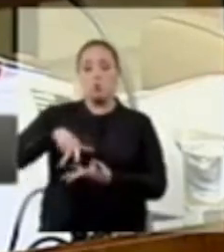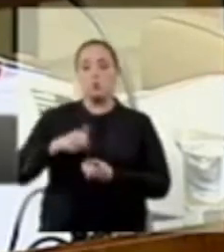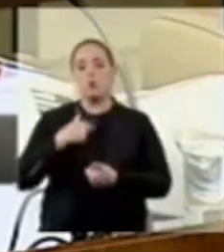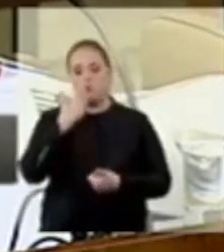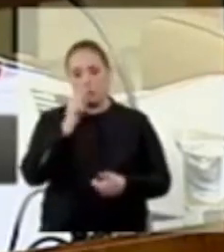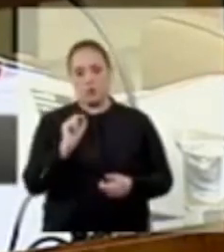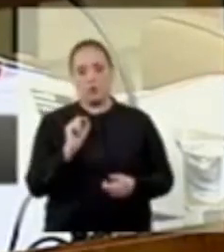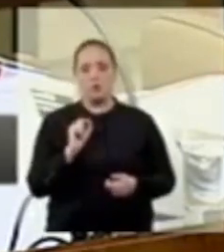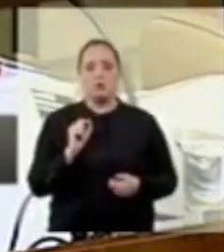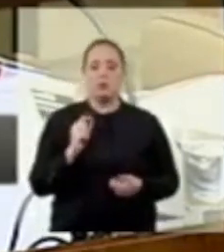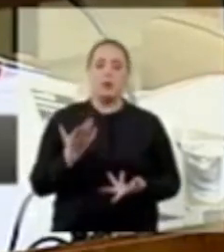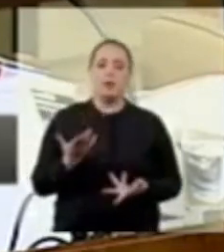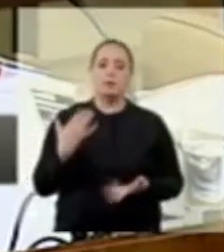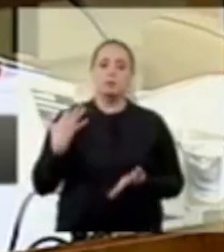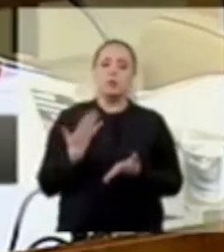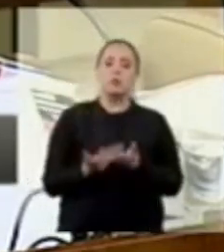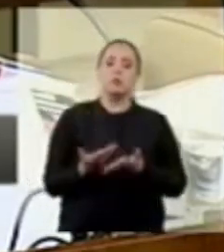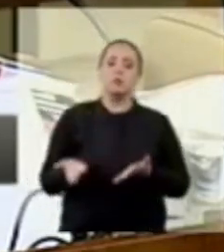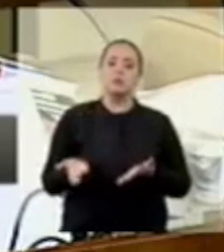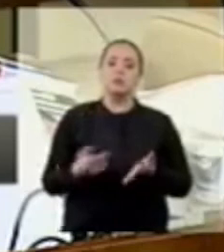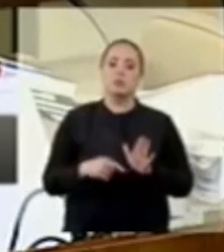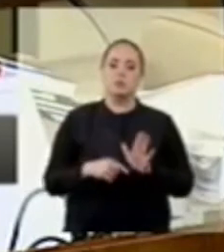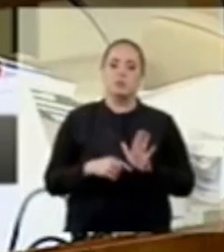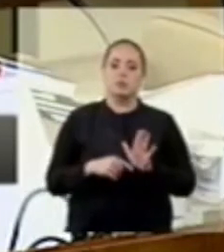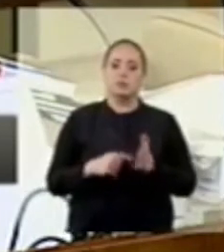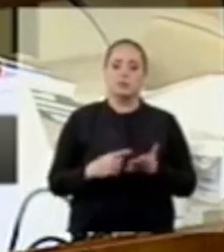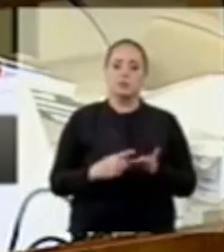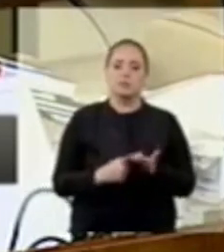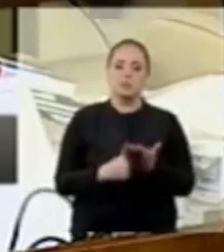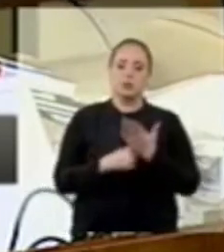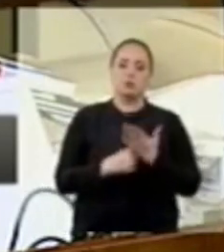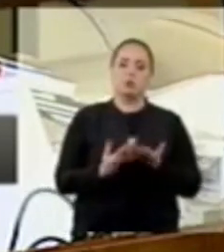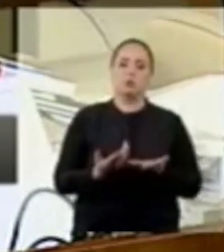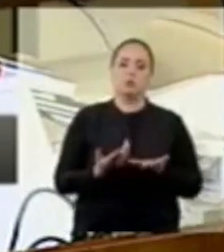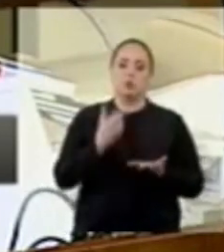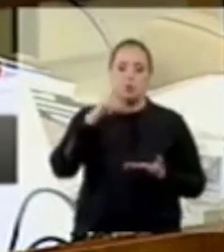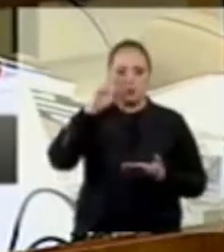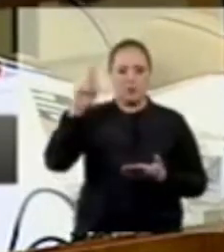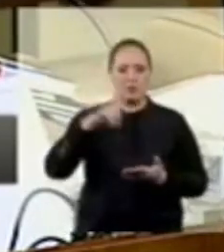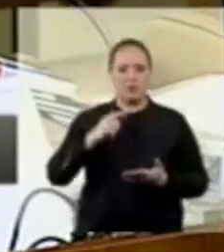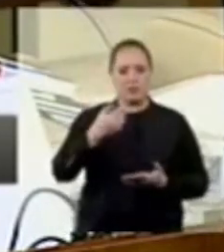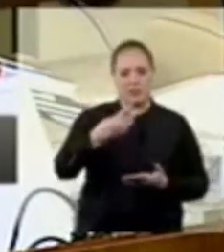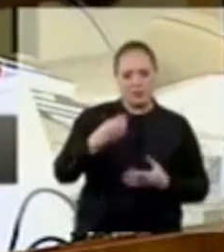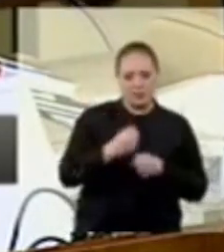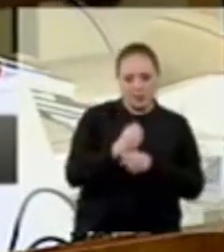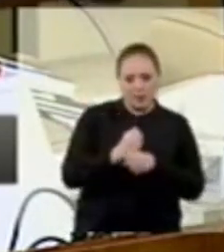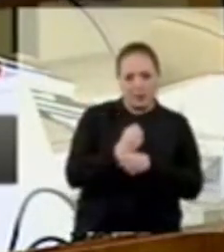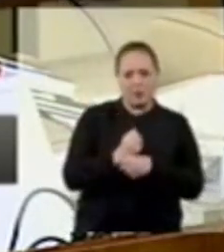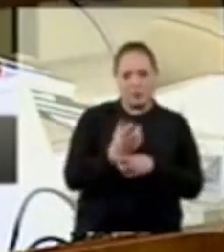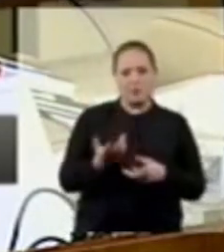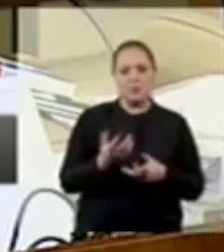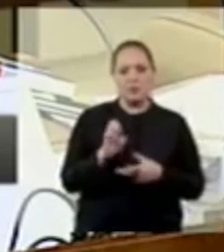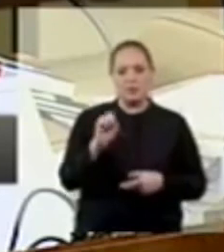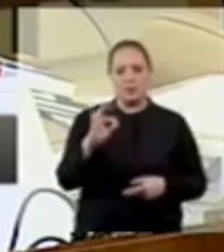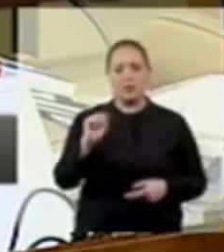alguns sobressaltos até aqui ajudou do senhor e nós temos 30 anos de estabilidade institucional e